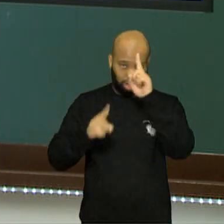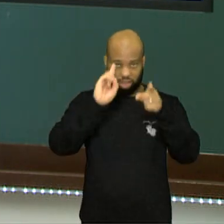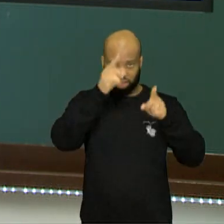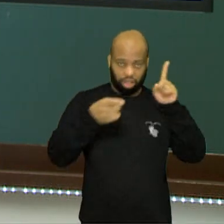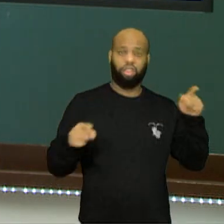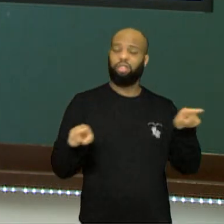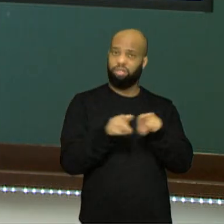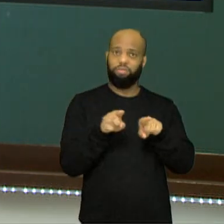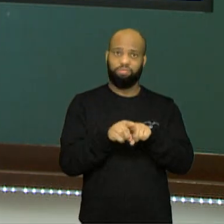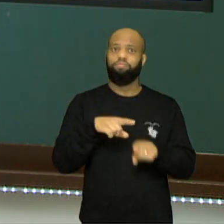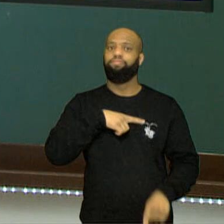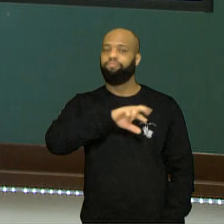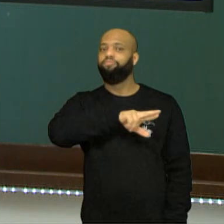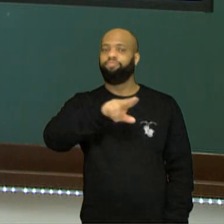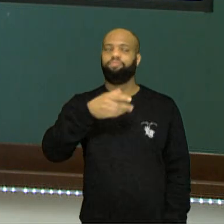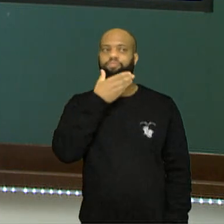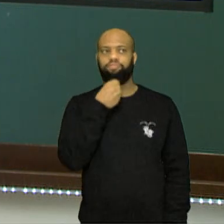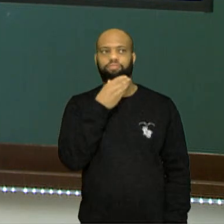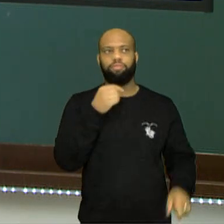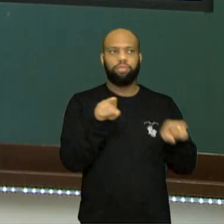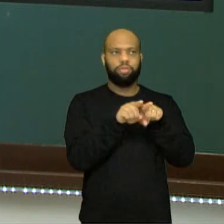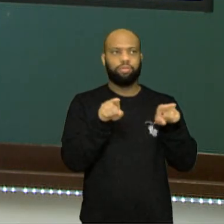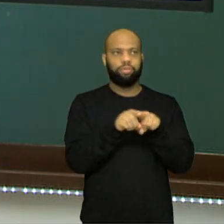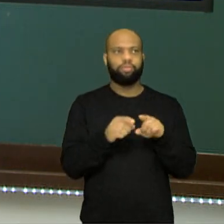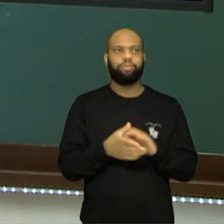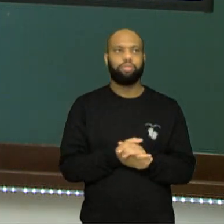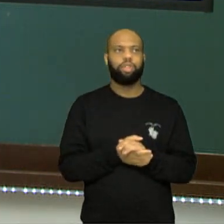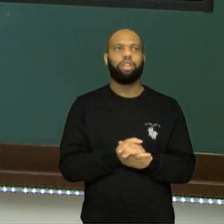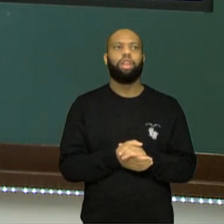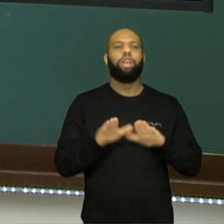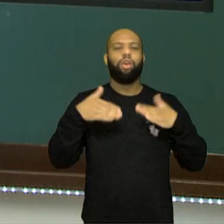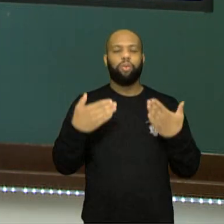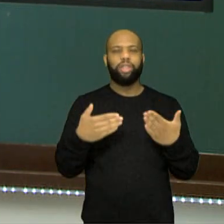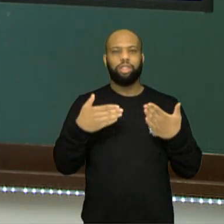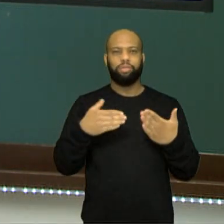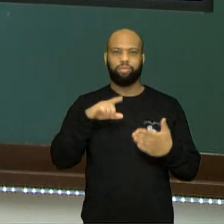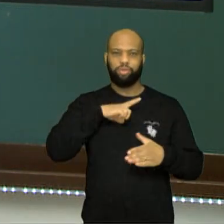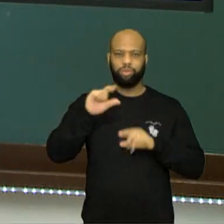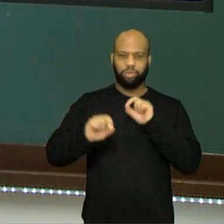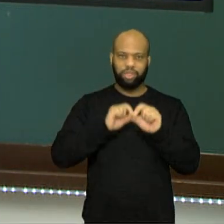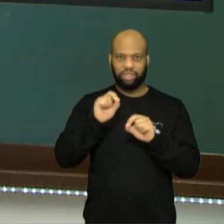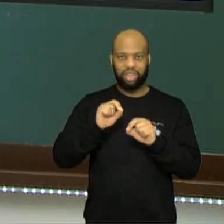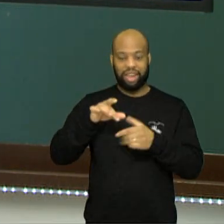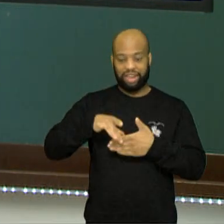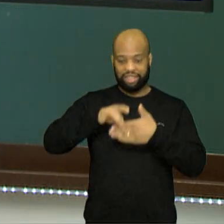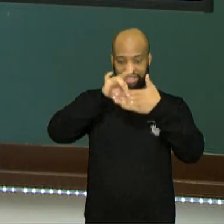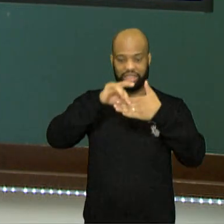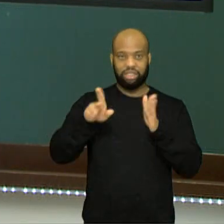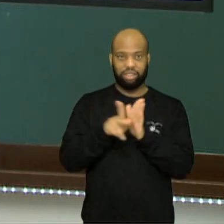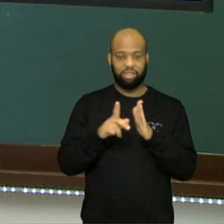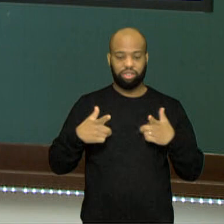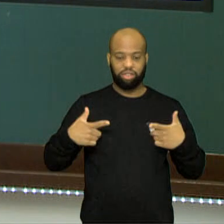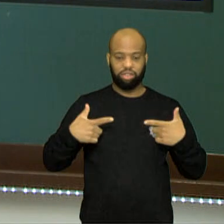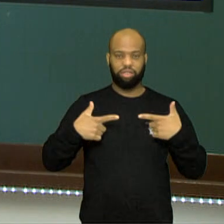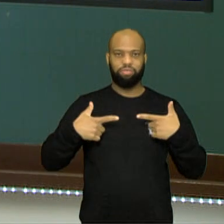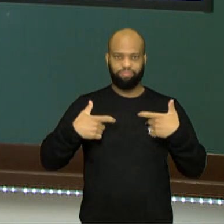comandar vários homens, né, pessoal? E sob o comando de Joana d'Arc, né, ela